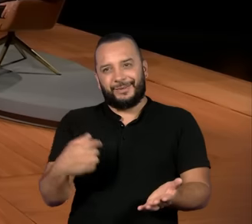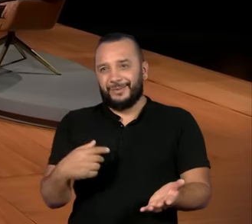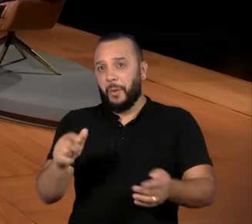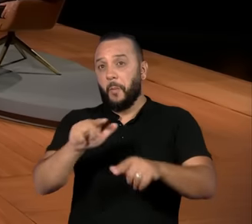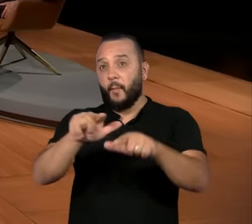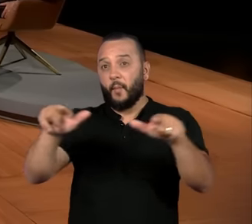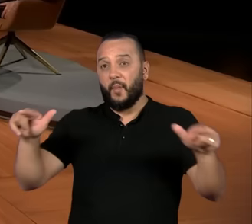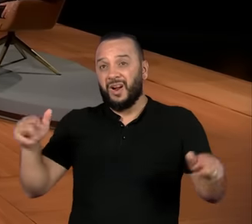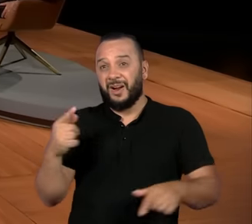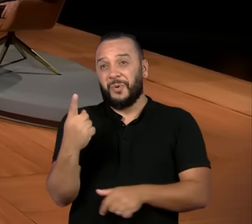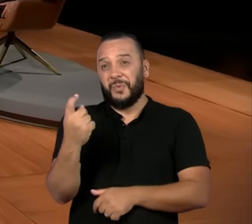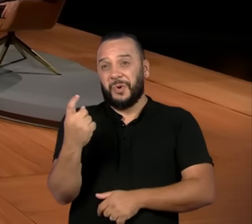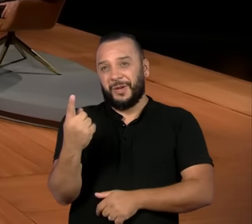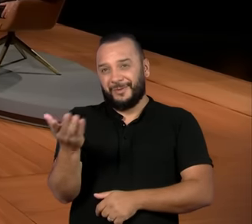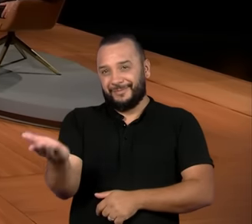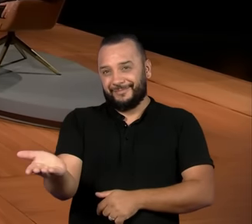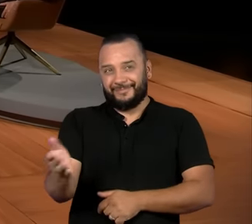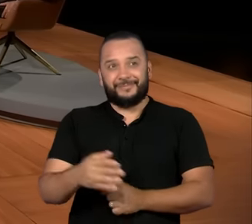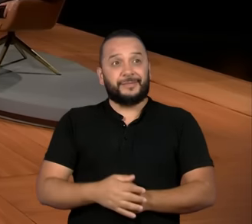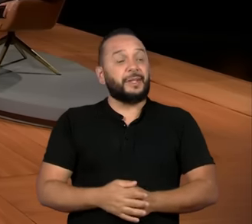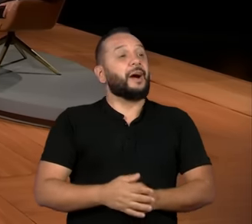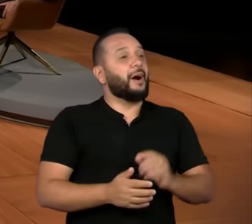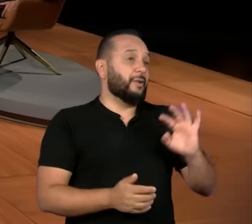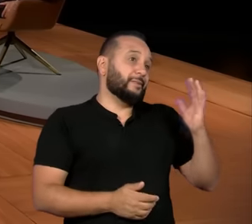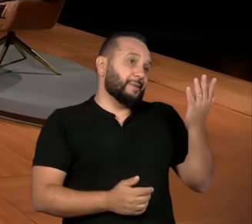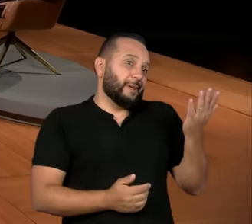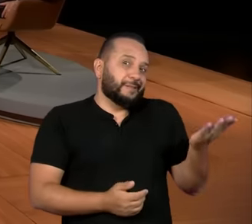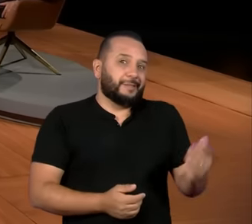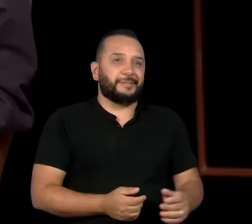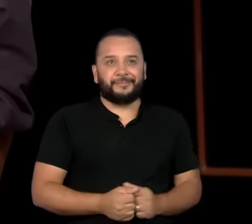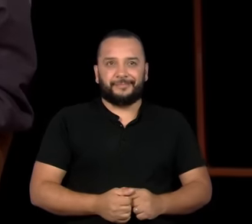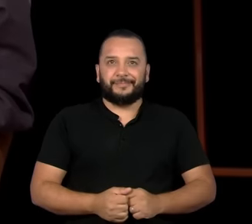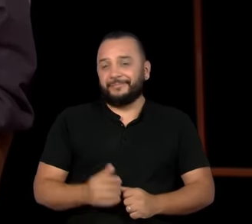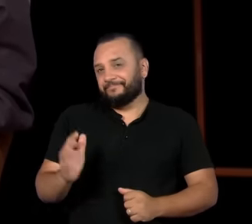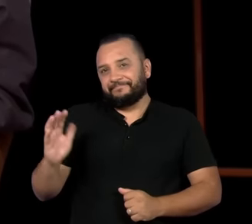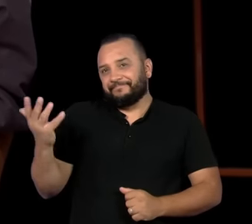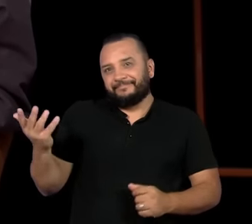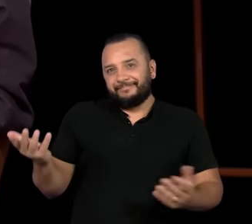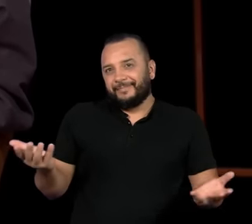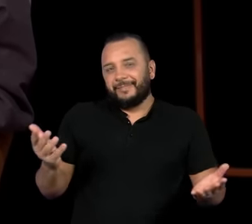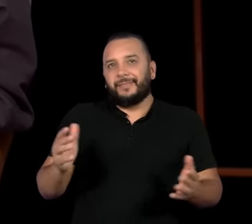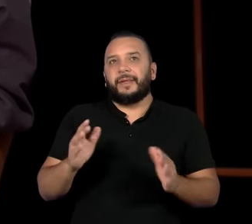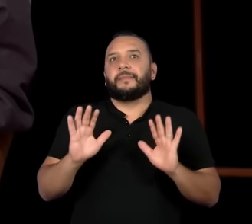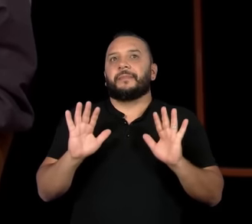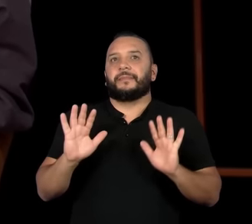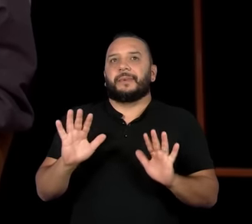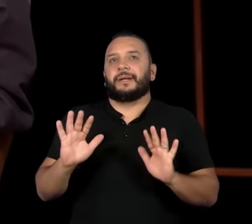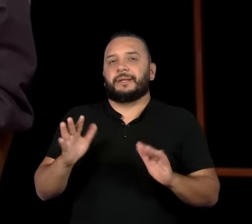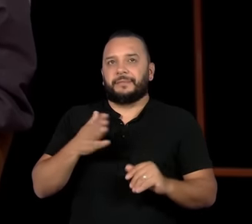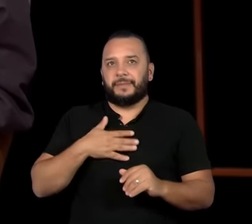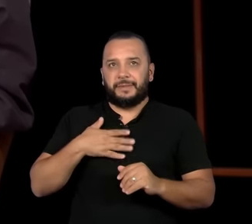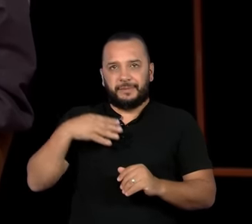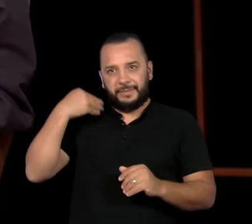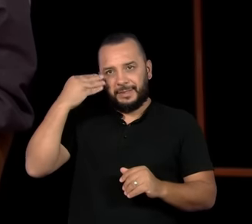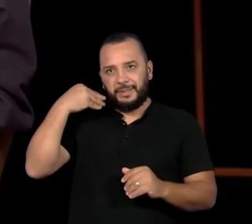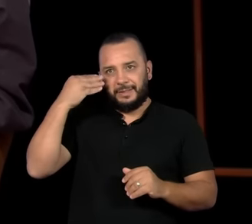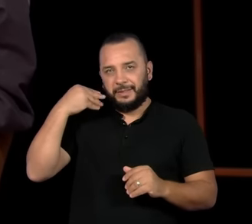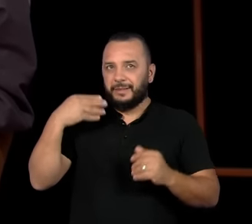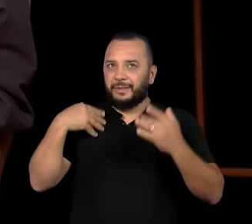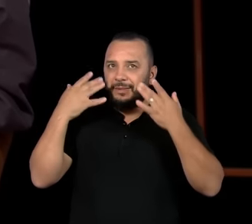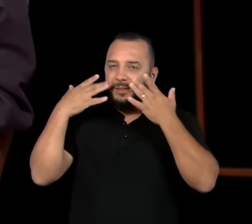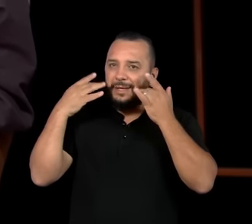Entendeu? Não funcionou a peça. Acontece. Acontece, né? Mas, então, a minha experiência em teatro